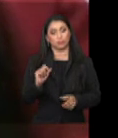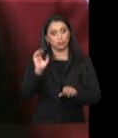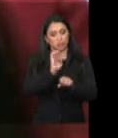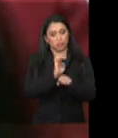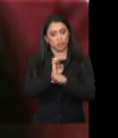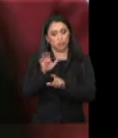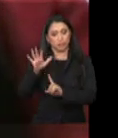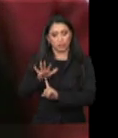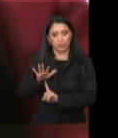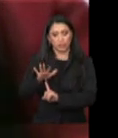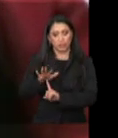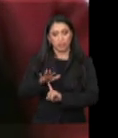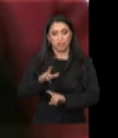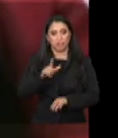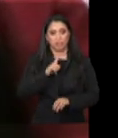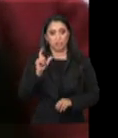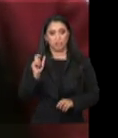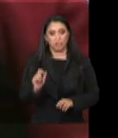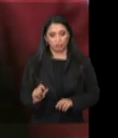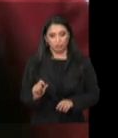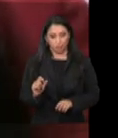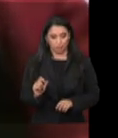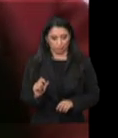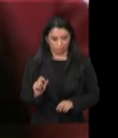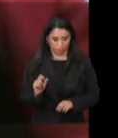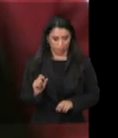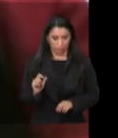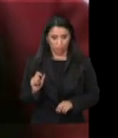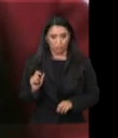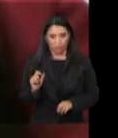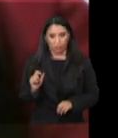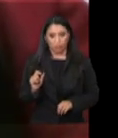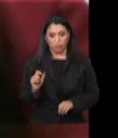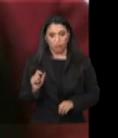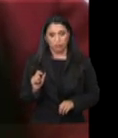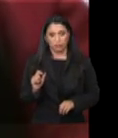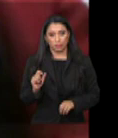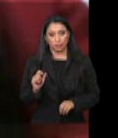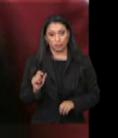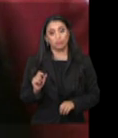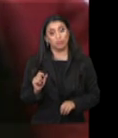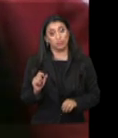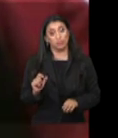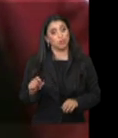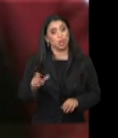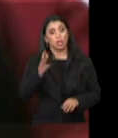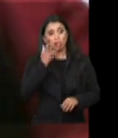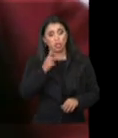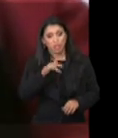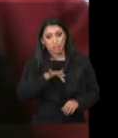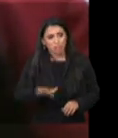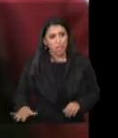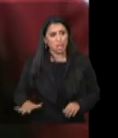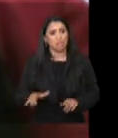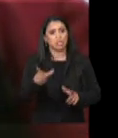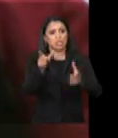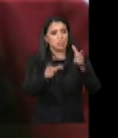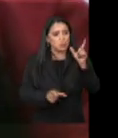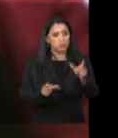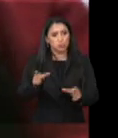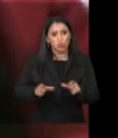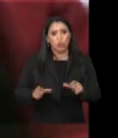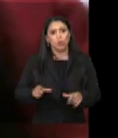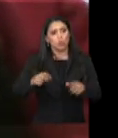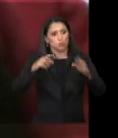então uma força muito grande aos homens mulheres e crianças em situação de rua todo o nosso respeito toda a nossa